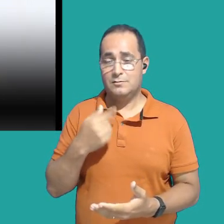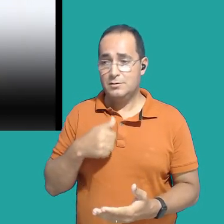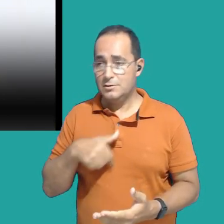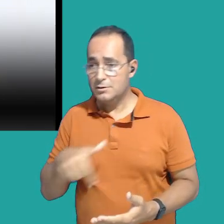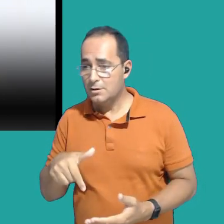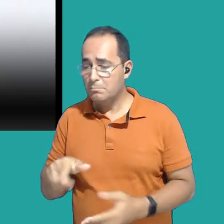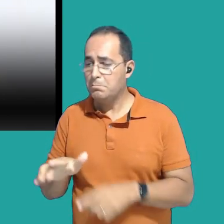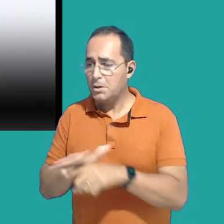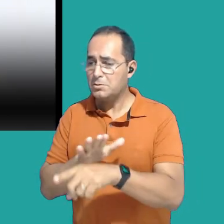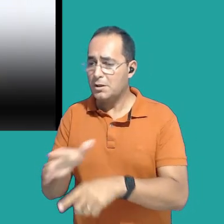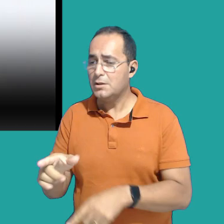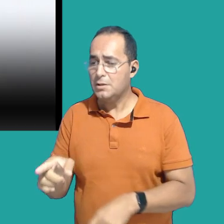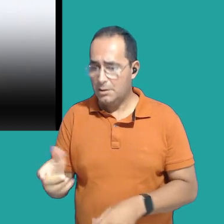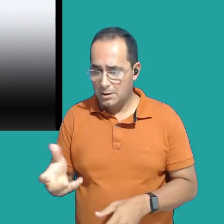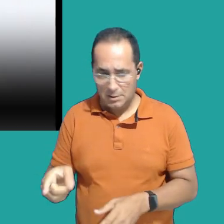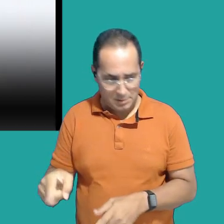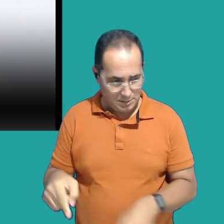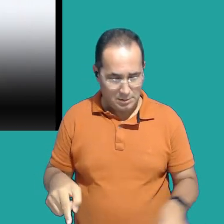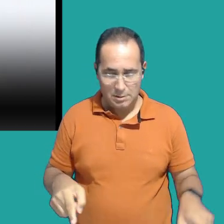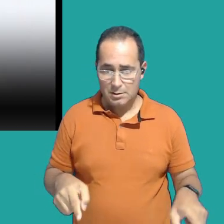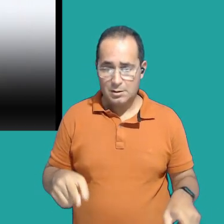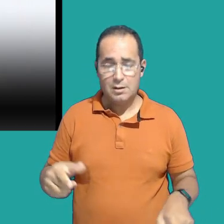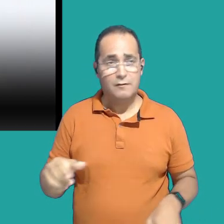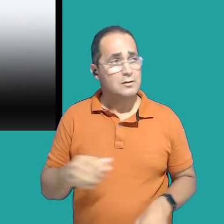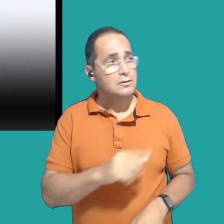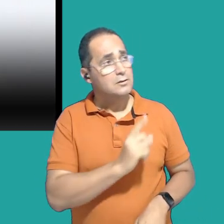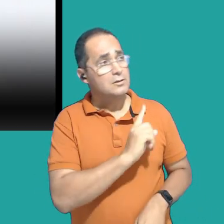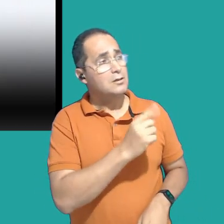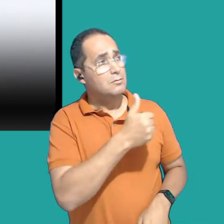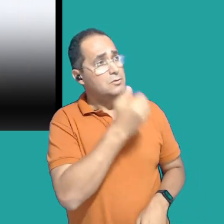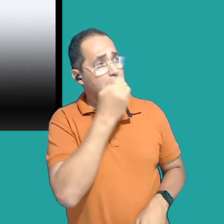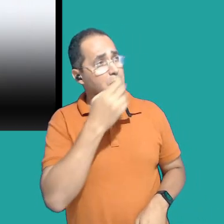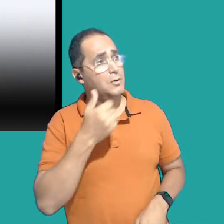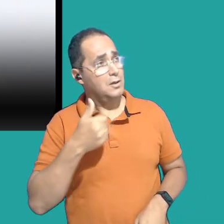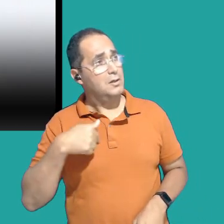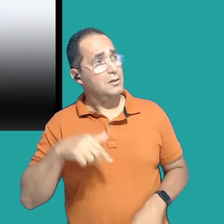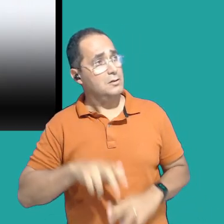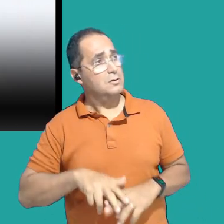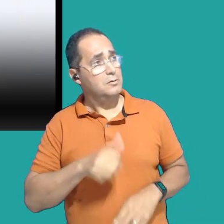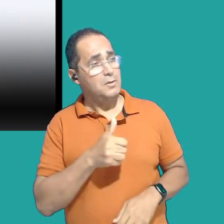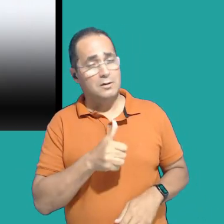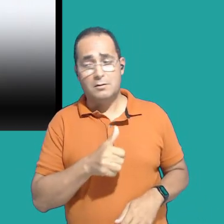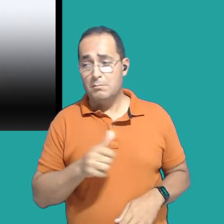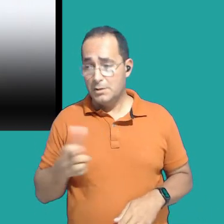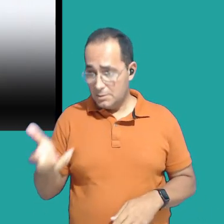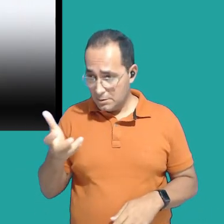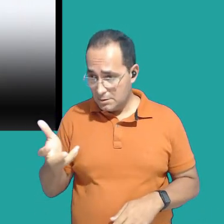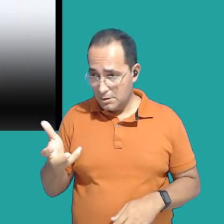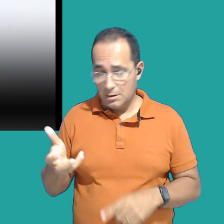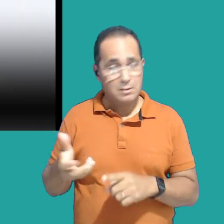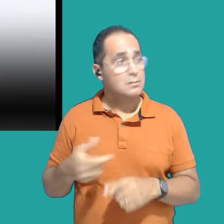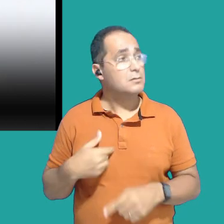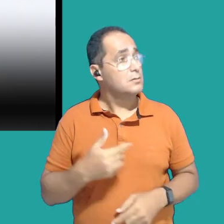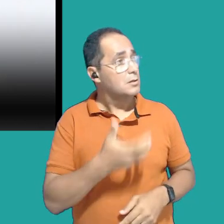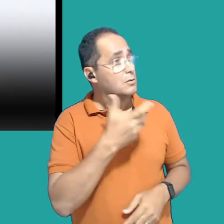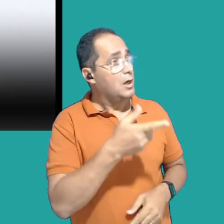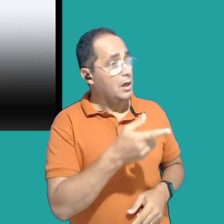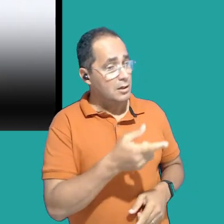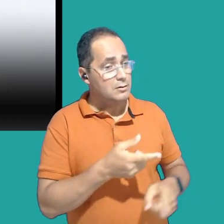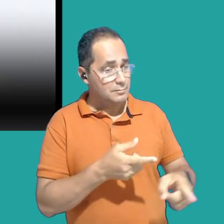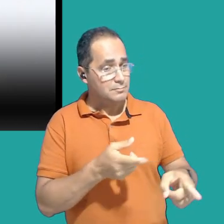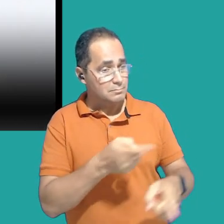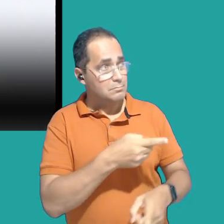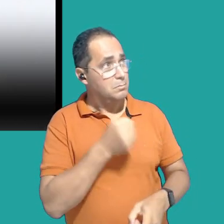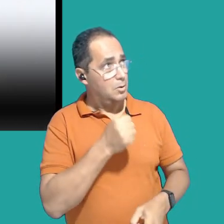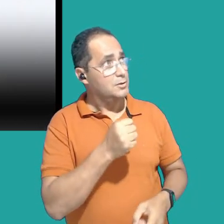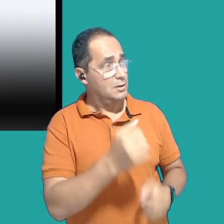atitudinal. Você chegar para a pessoa e perguntar. Se ela não quiser, se ela não, estou bem aqui, tudo bem. Mas se quiser, você está ali